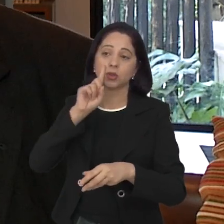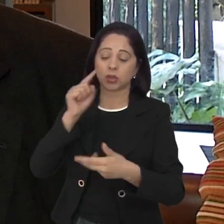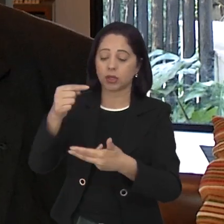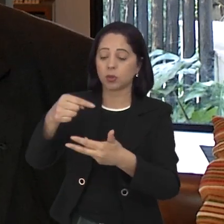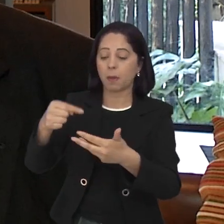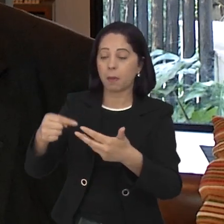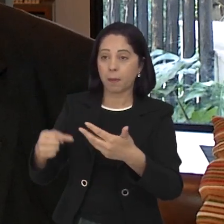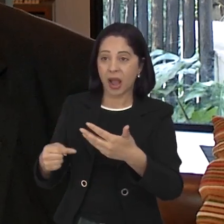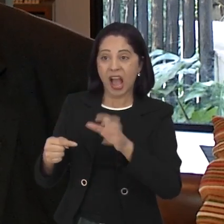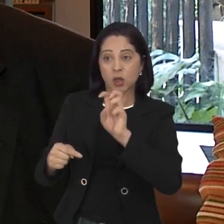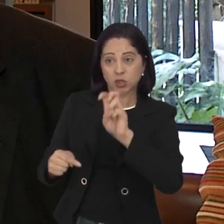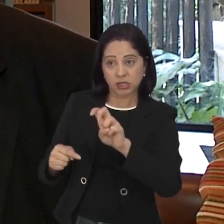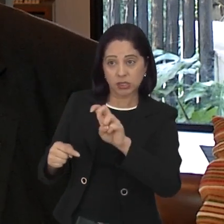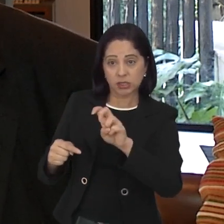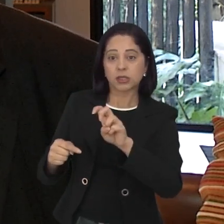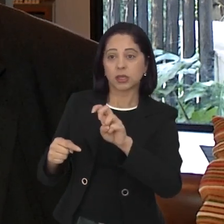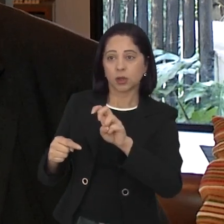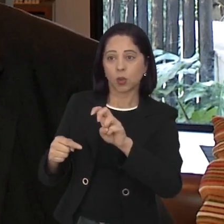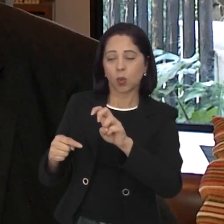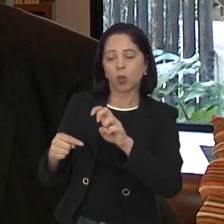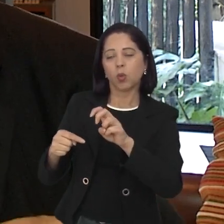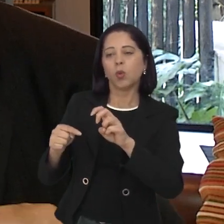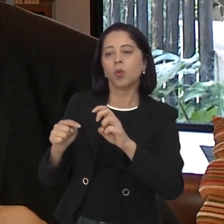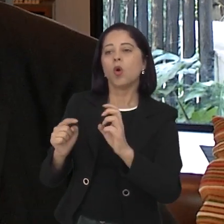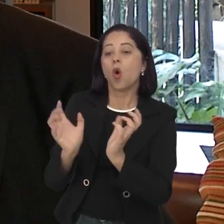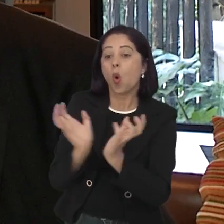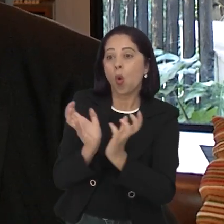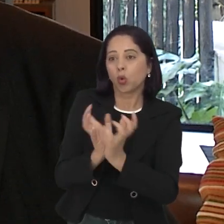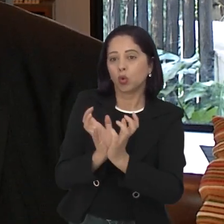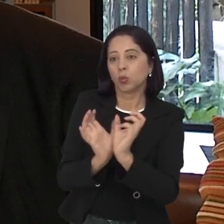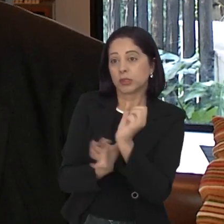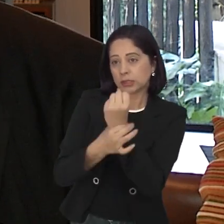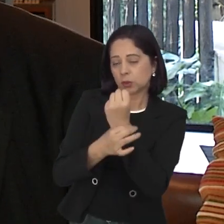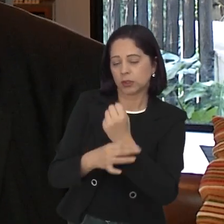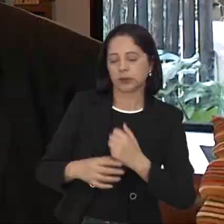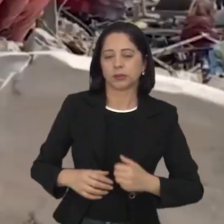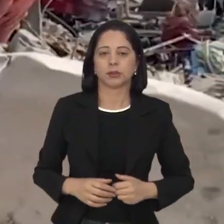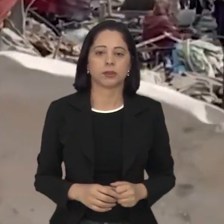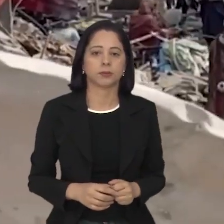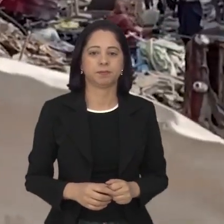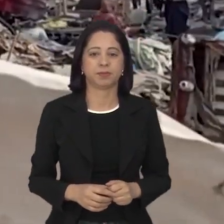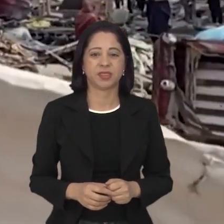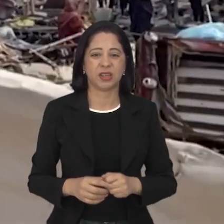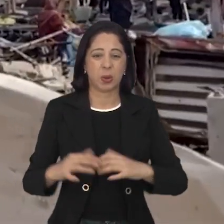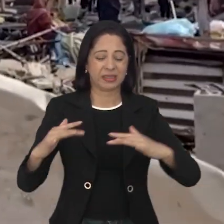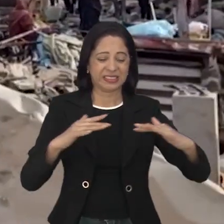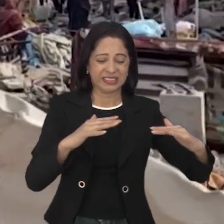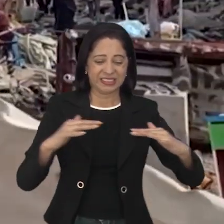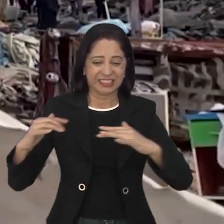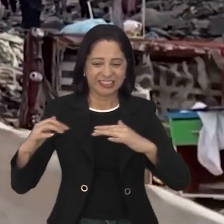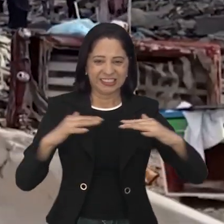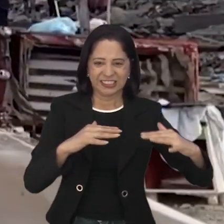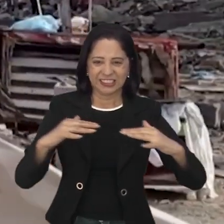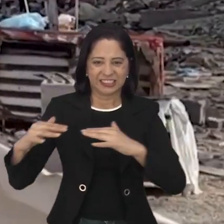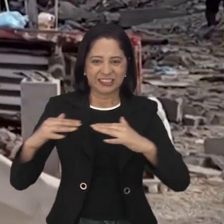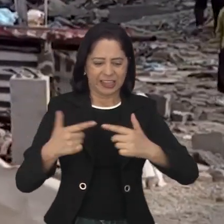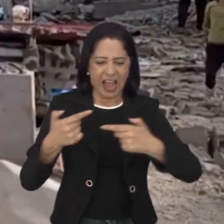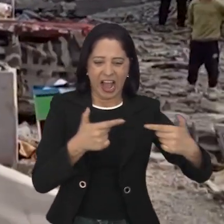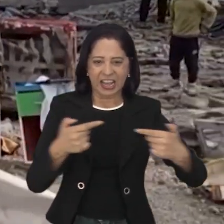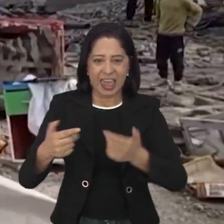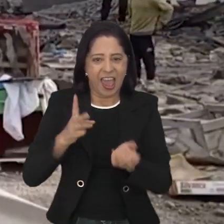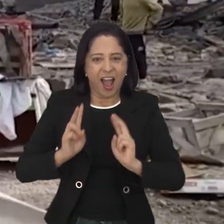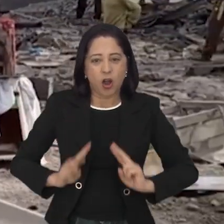Unidos então o papel da ONU é um papel de medi e regulador enquanto as tensões continuam é